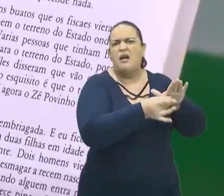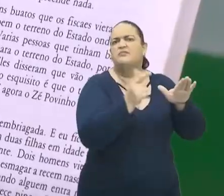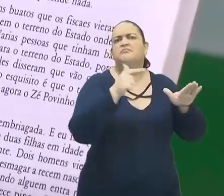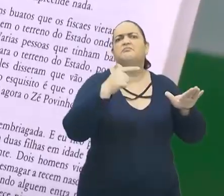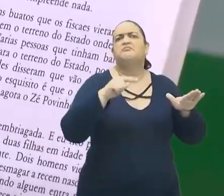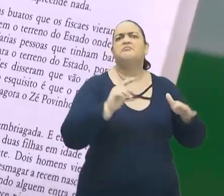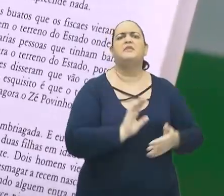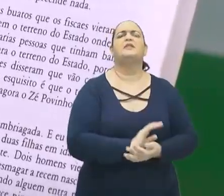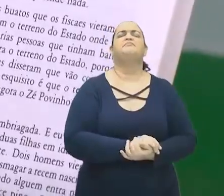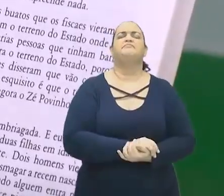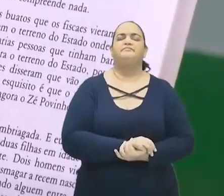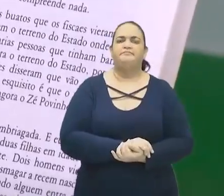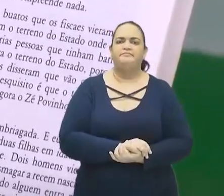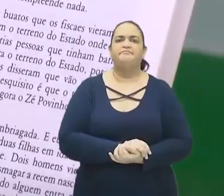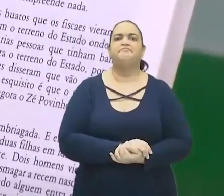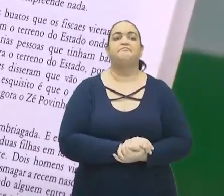lama.